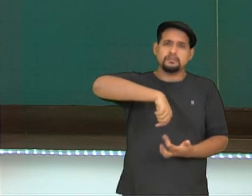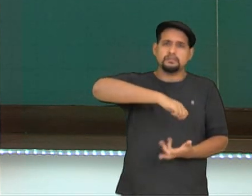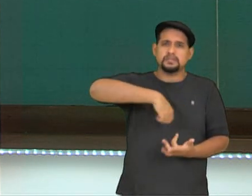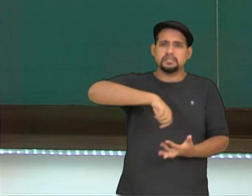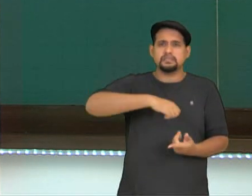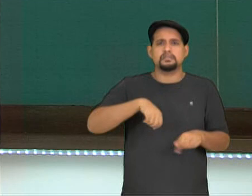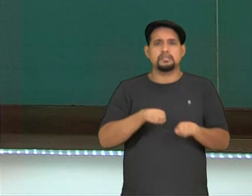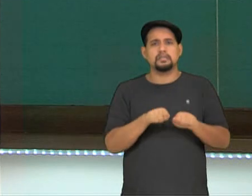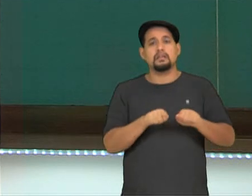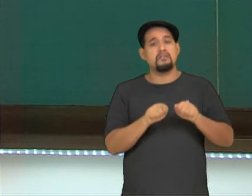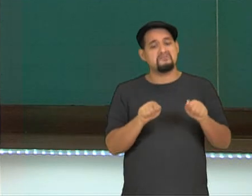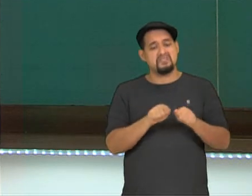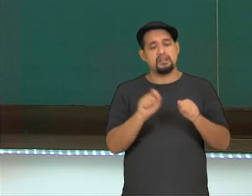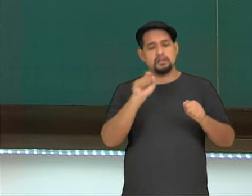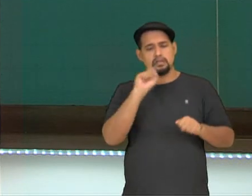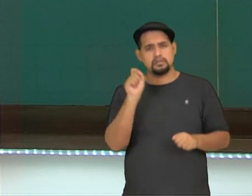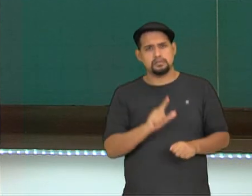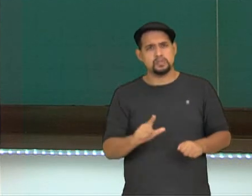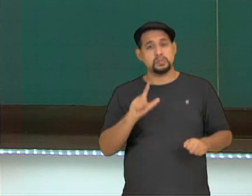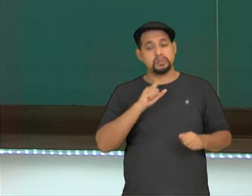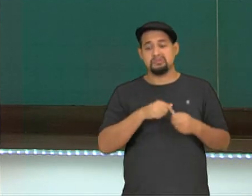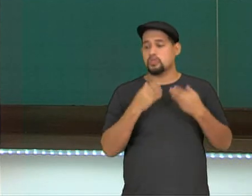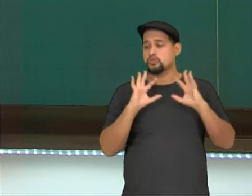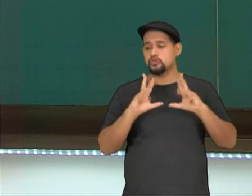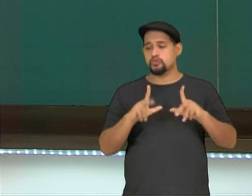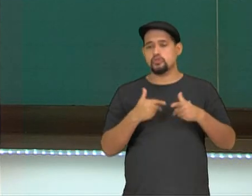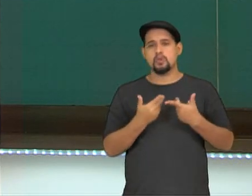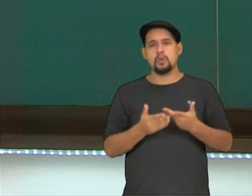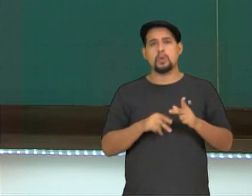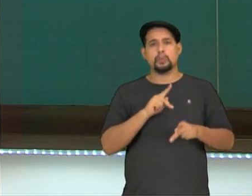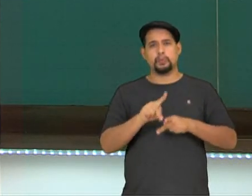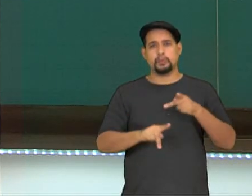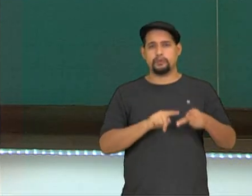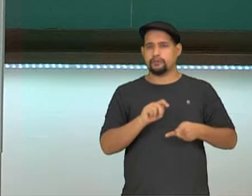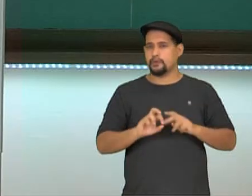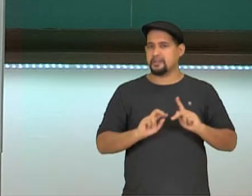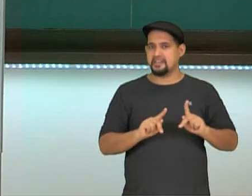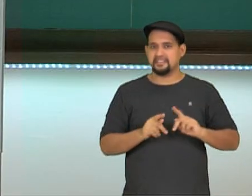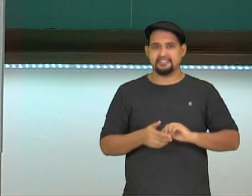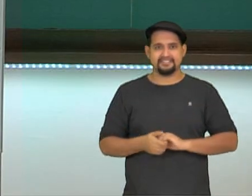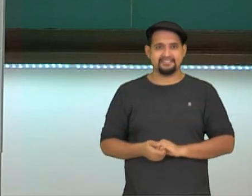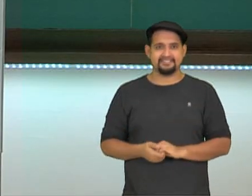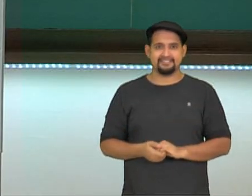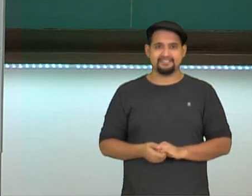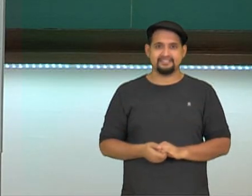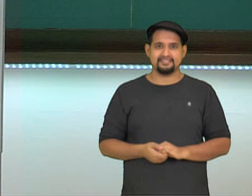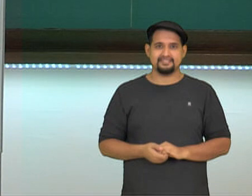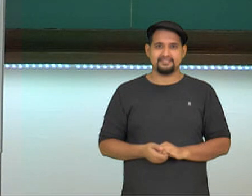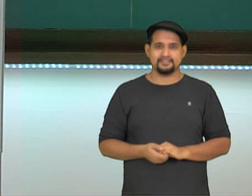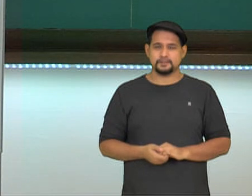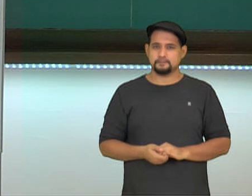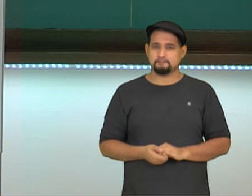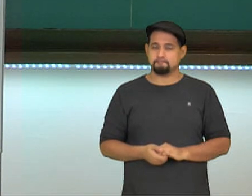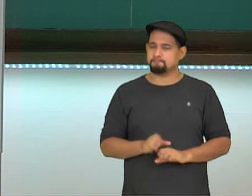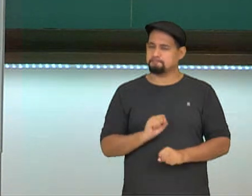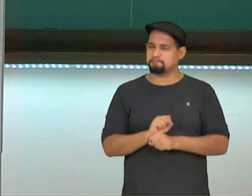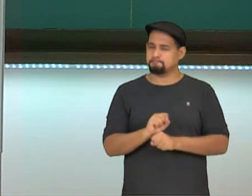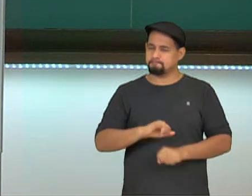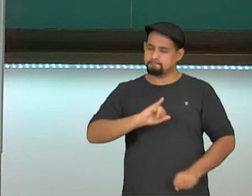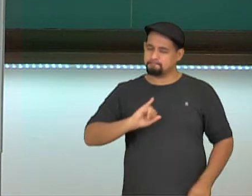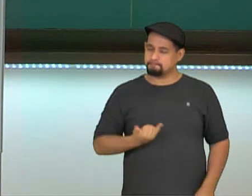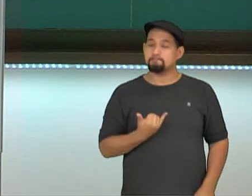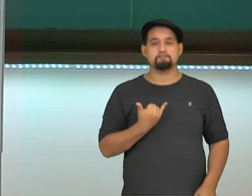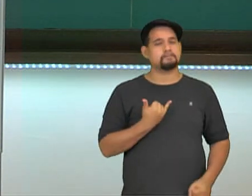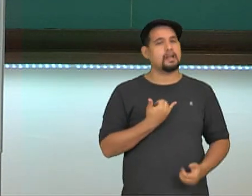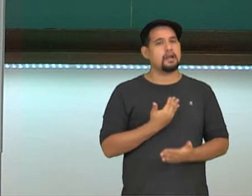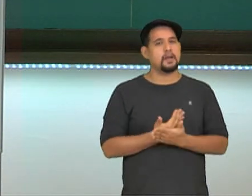queriam e fizeram dessa forma o azul um pouco mais acessível a todas essas culturas. Beleza, pessoal? Espero que tenha sido aproveitado a